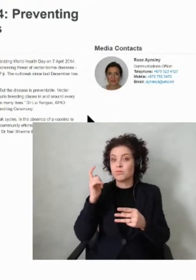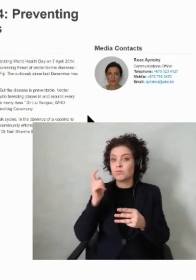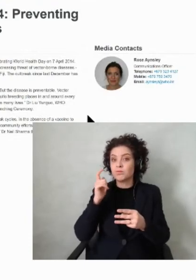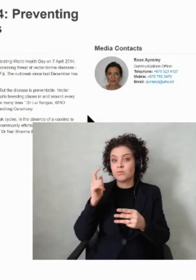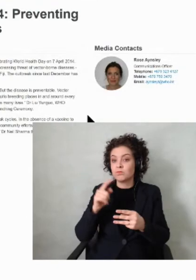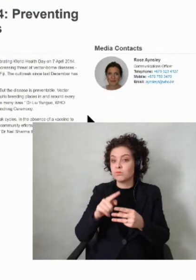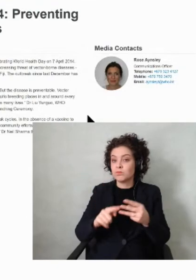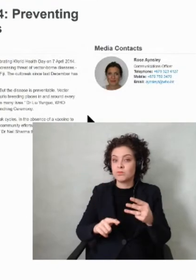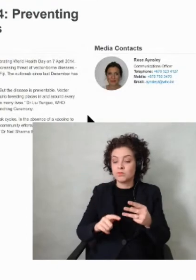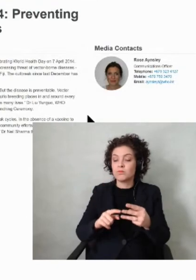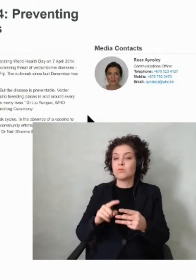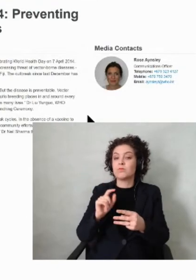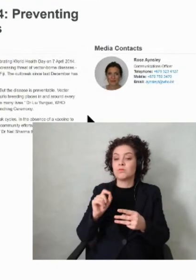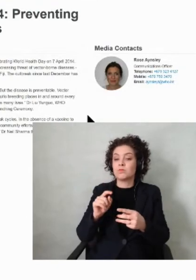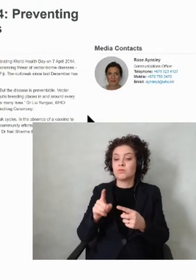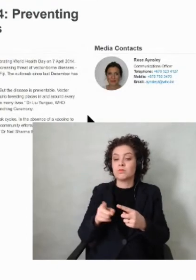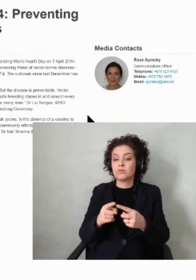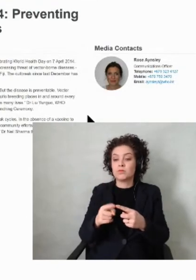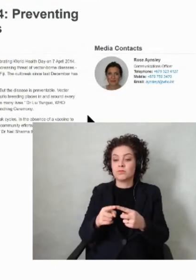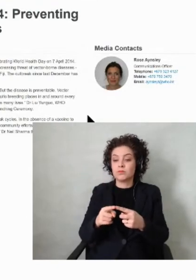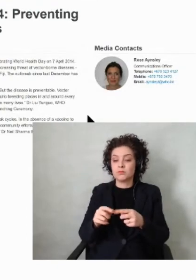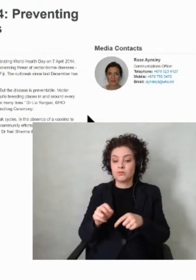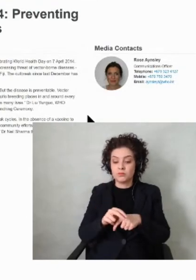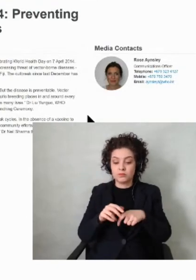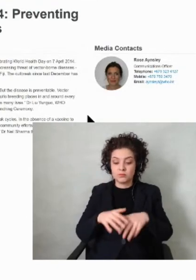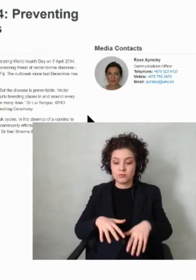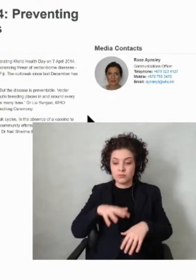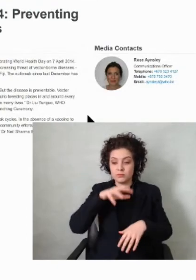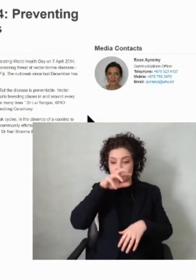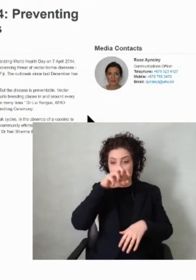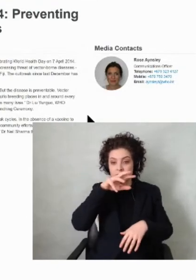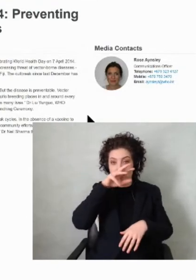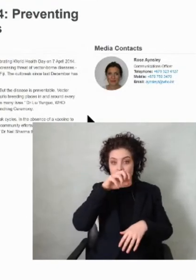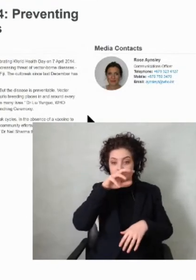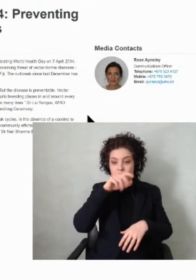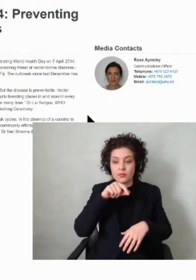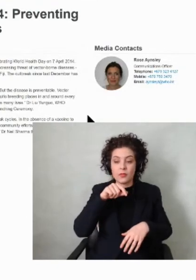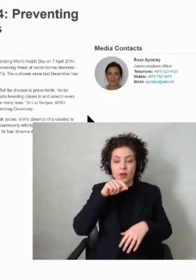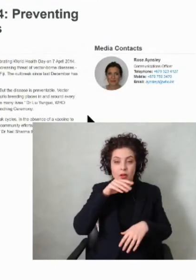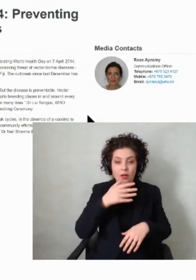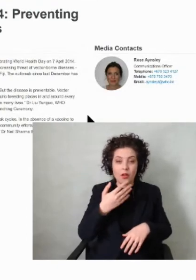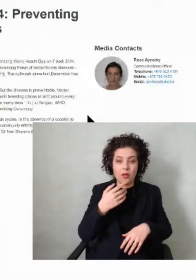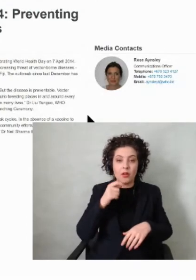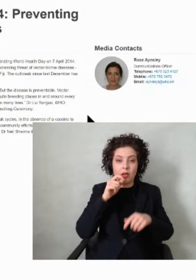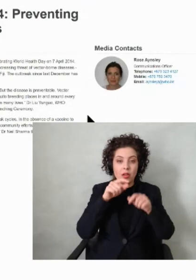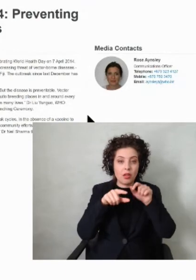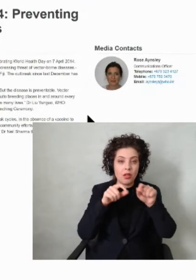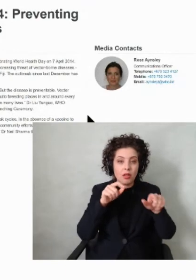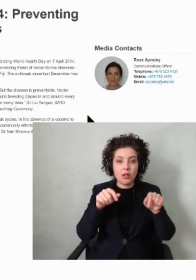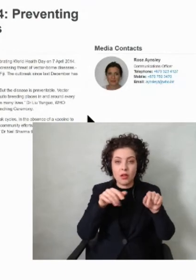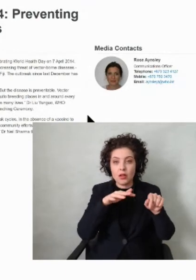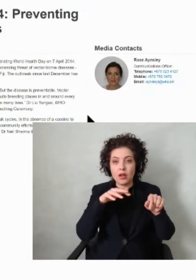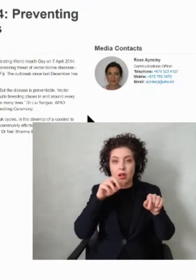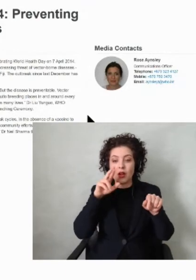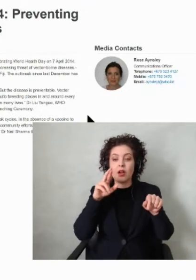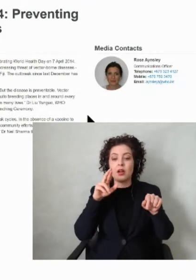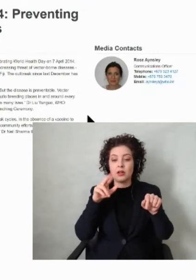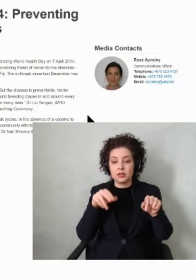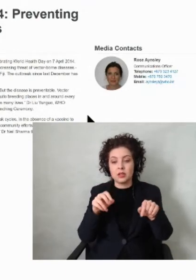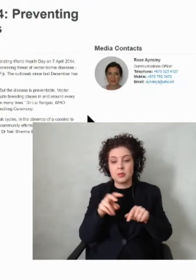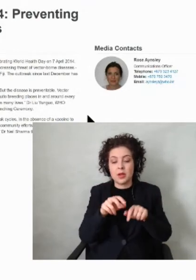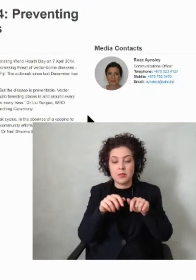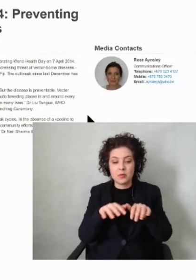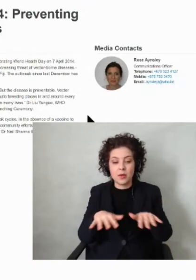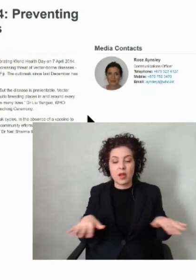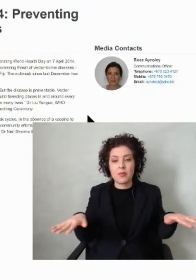claro, são as infecções de via aérea, por transmissão por gotícula ou por ar, pelo seu grande potencial de disseminação global, que é o